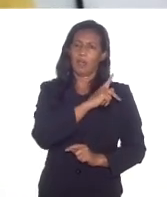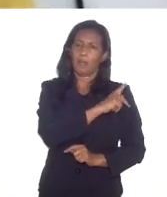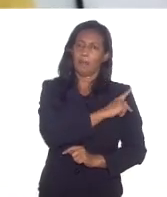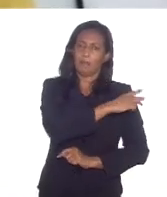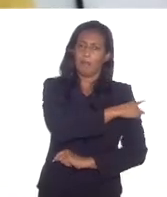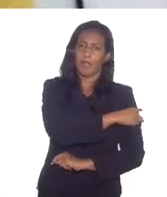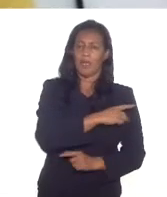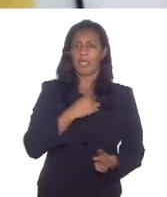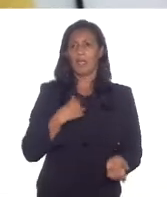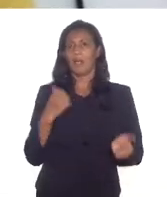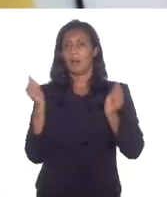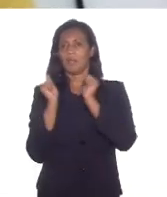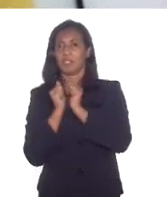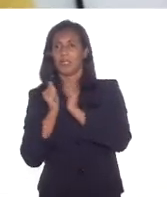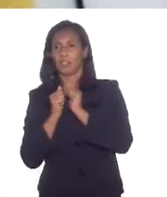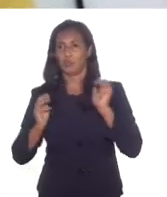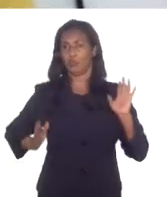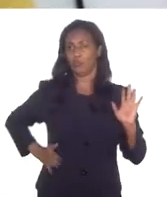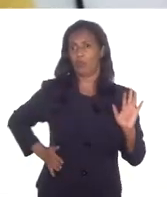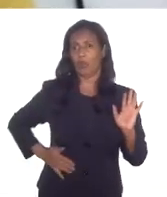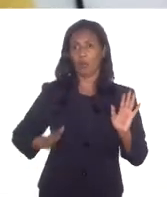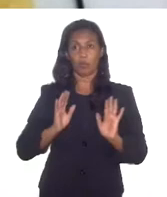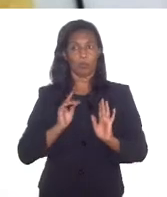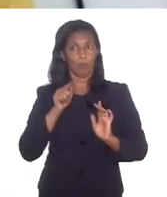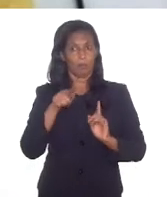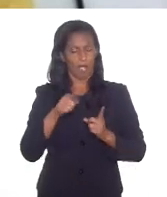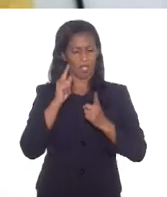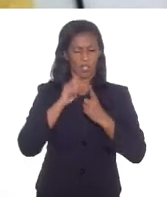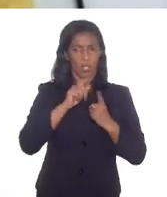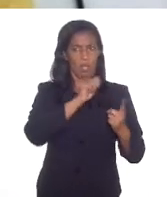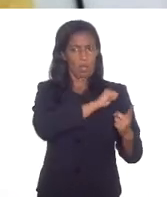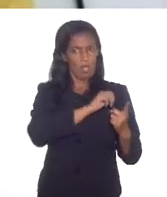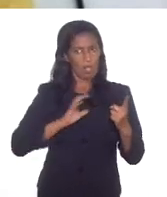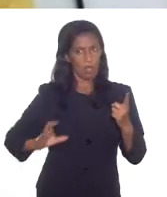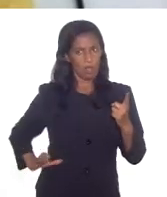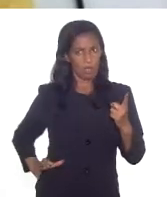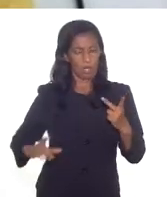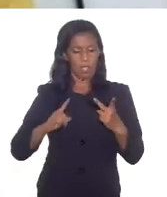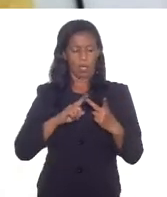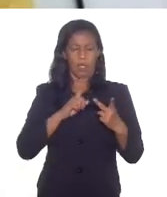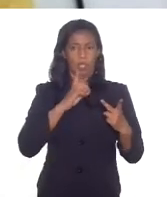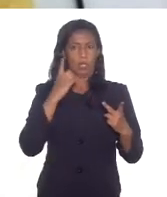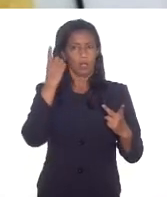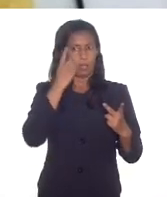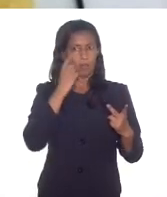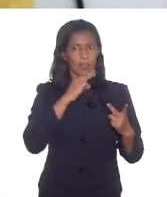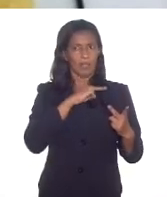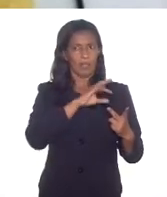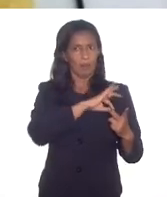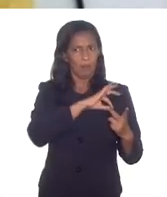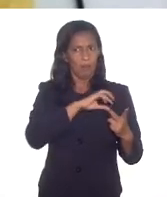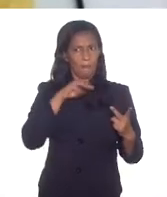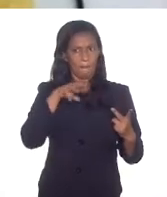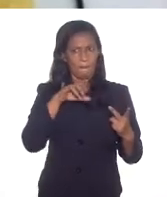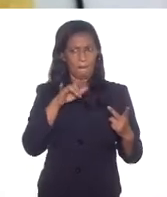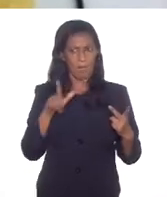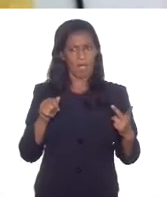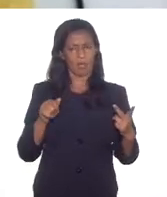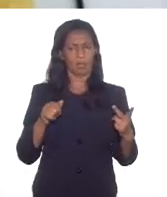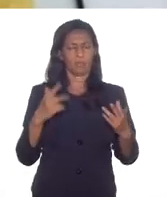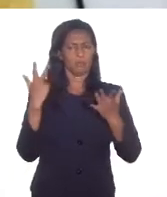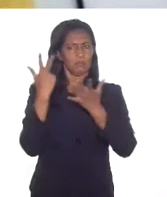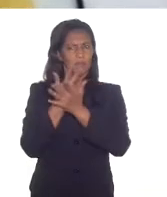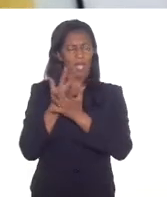lado dos marginais e não dos policiais, mas Vossa Excelência, deputado André Siciliano e deputada Marta Rocha, é uma injustiça para quem fez isso e